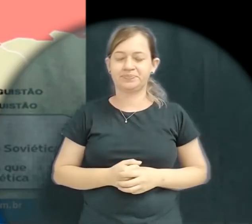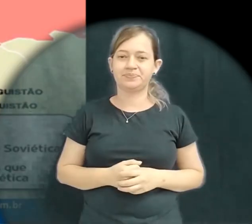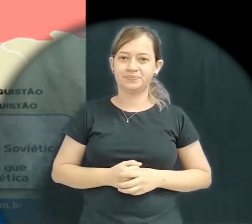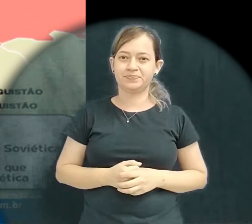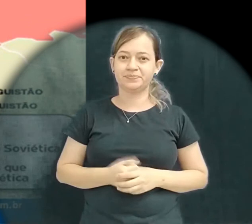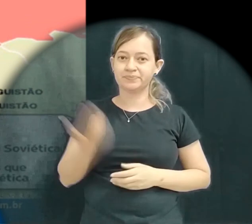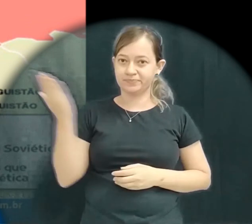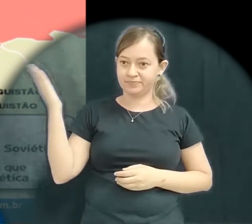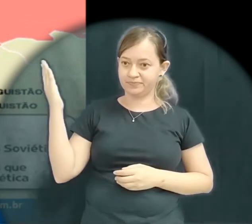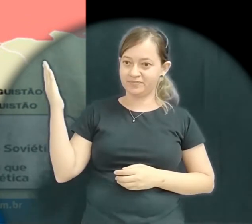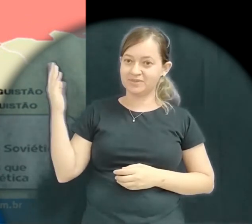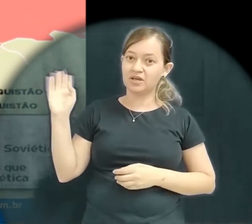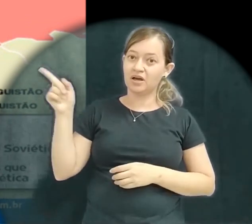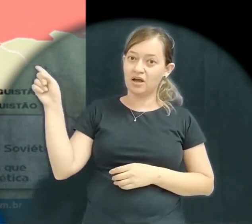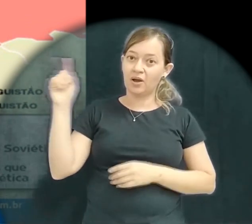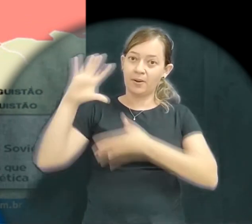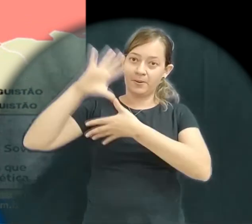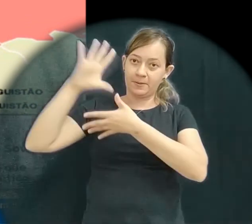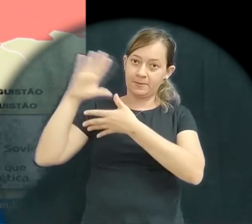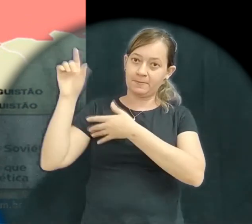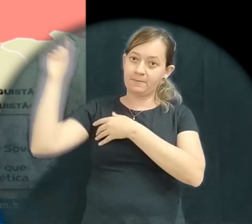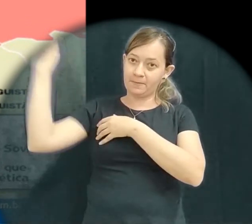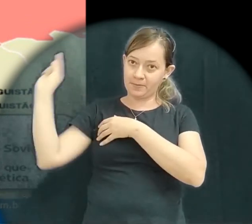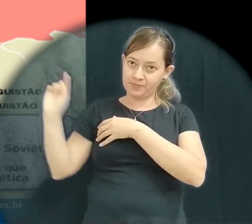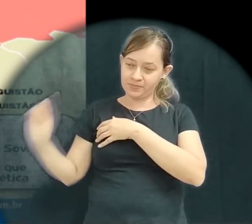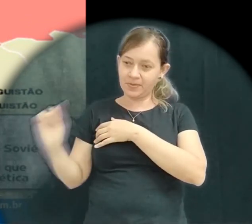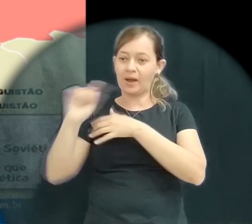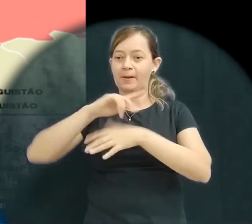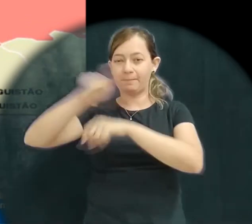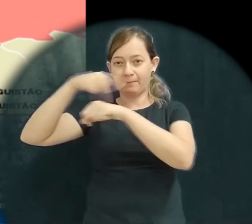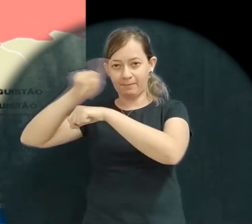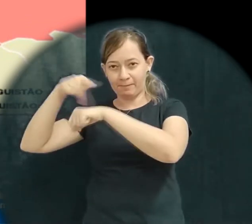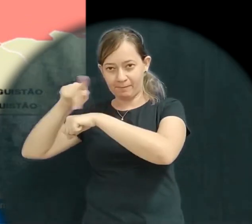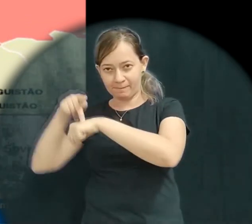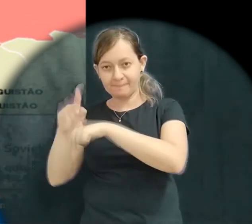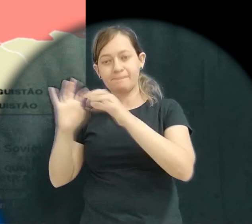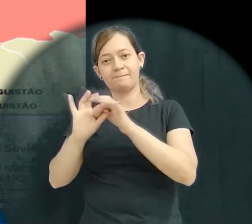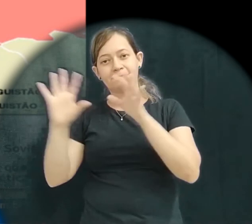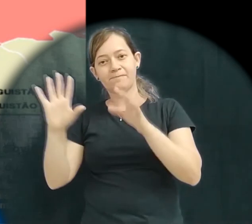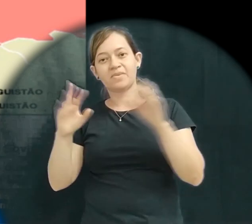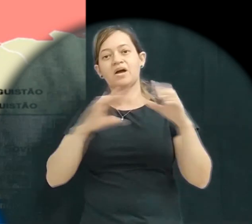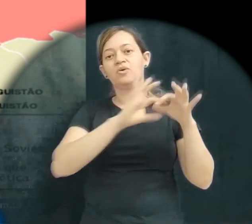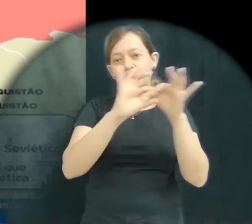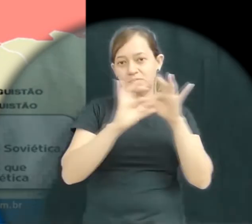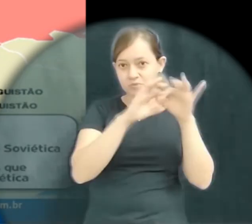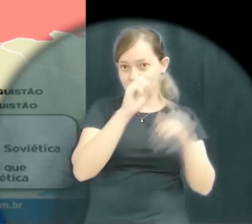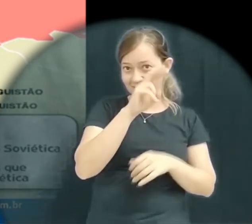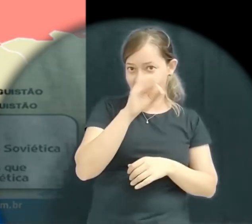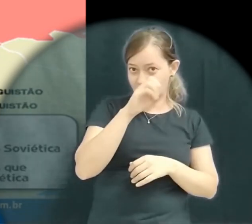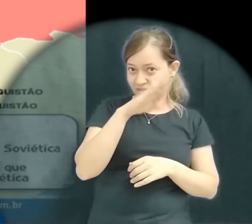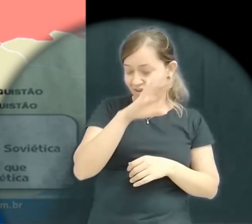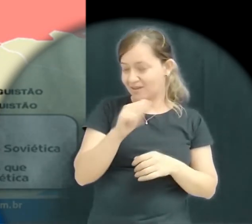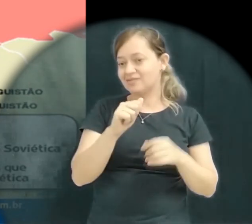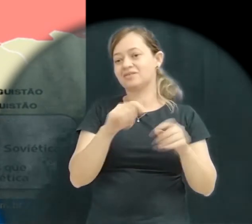Assim, todos os países, começando pela Estônia, Letônia e Lituânia, começaram a declarar a independência da União Soviética, depois os